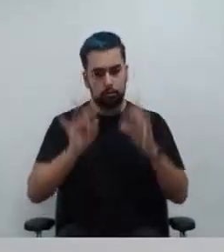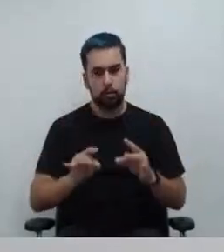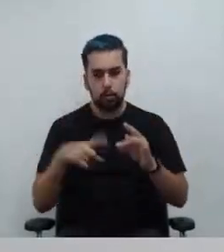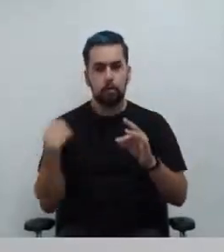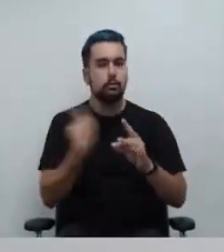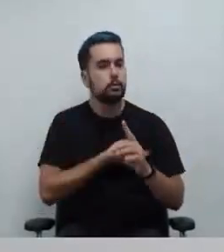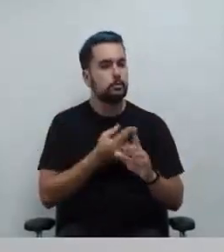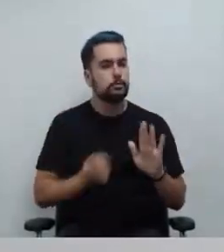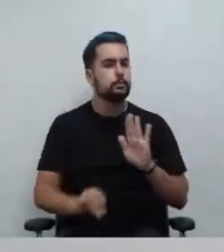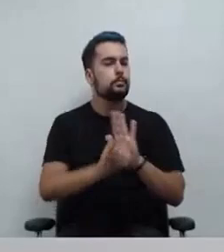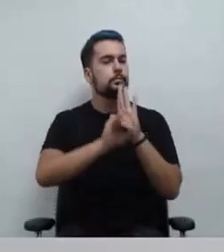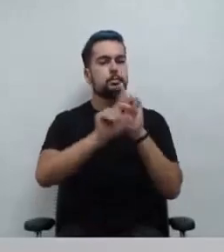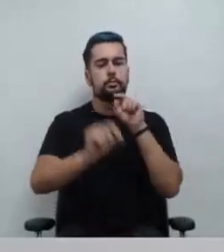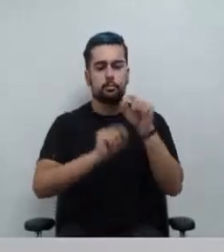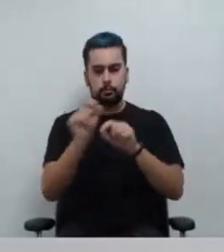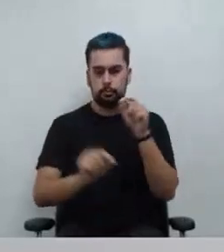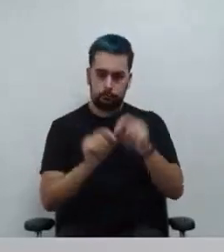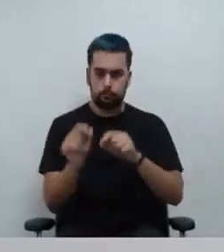um